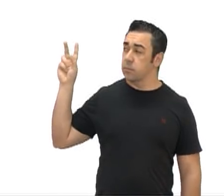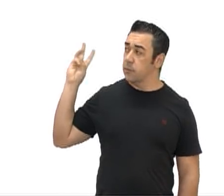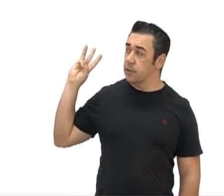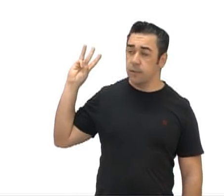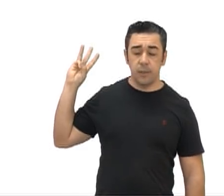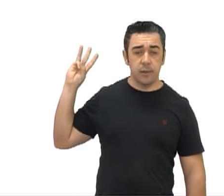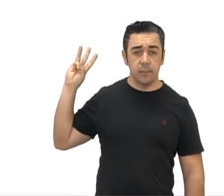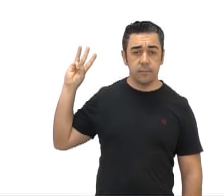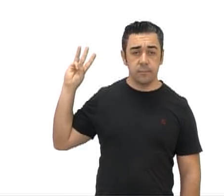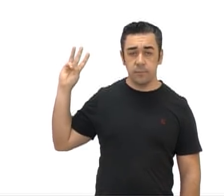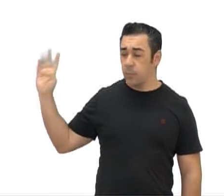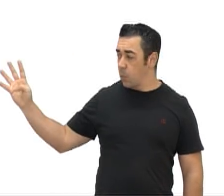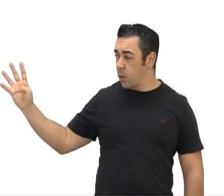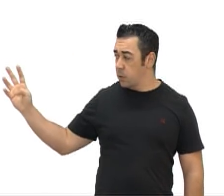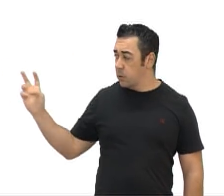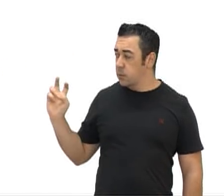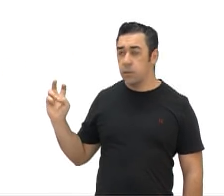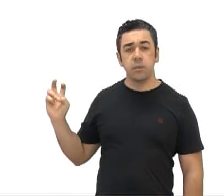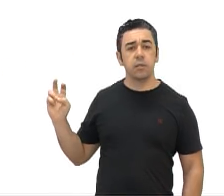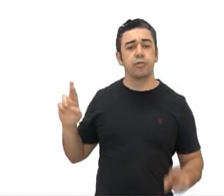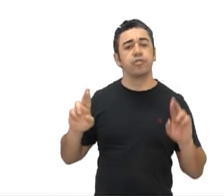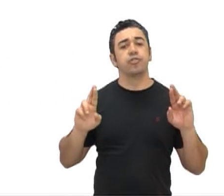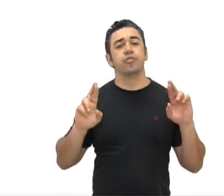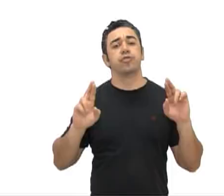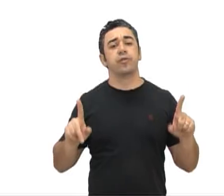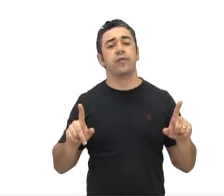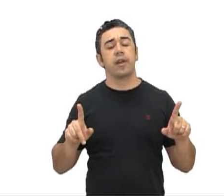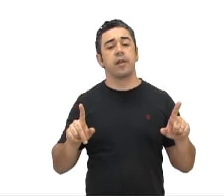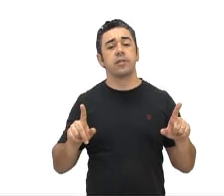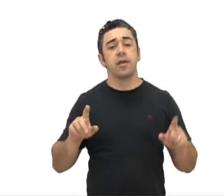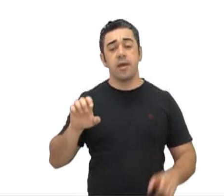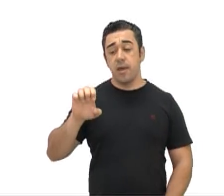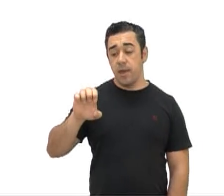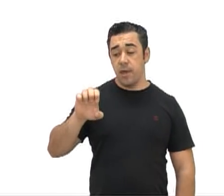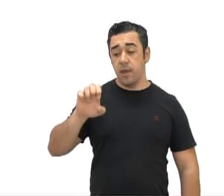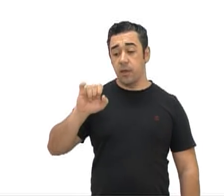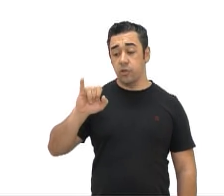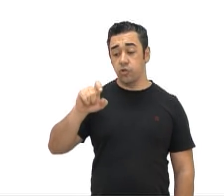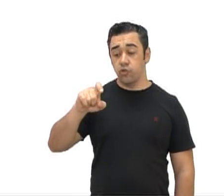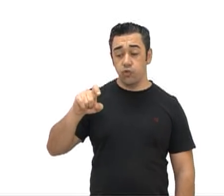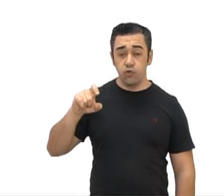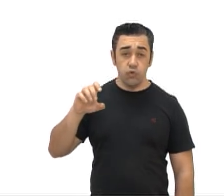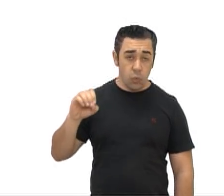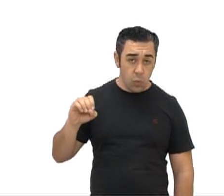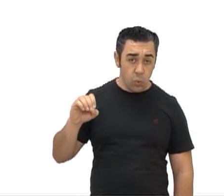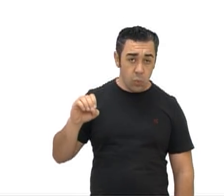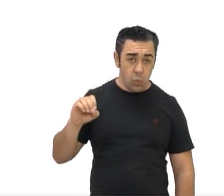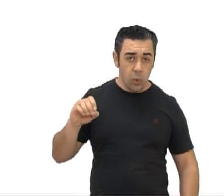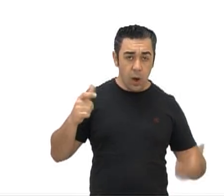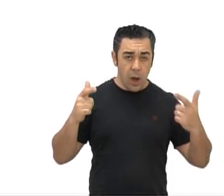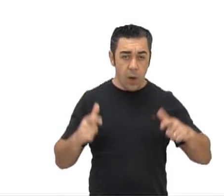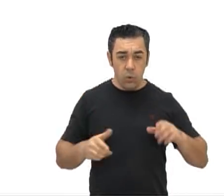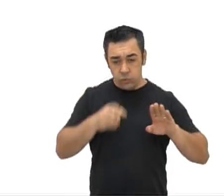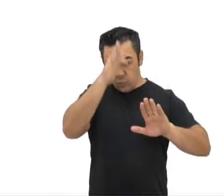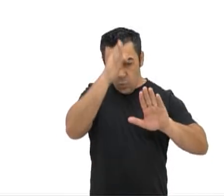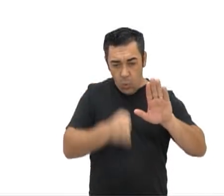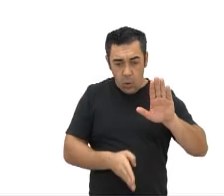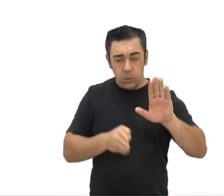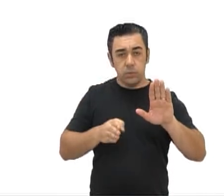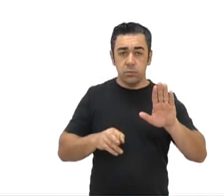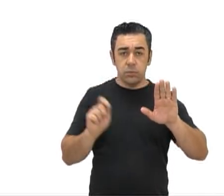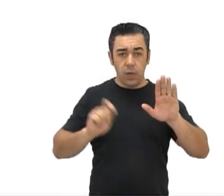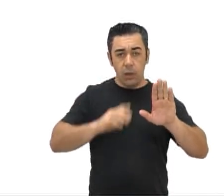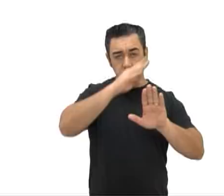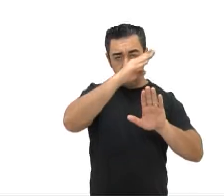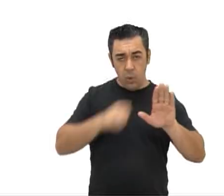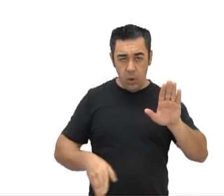a terceira, a quarta e a quinta. Elas têm eixos de simetria diferentes. Entretanto, a imagem, a